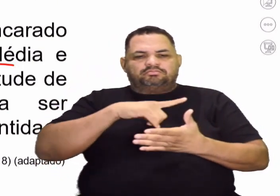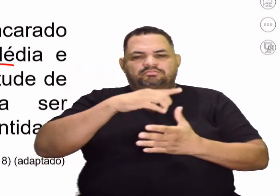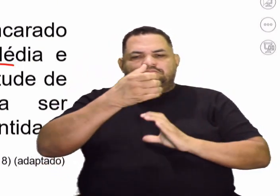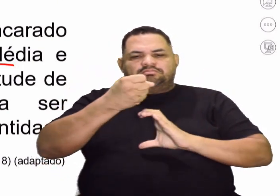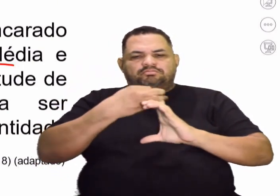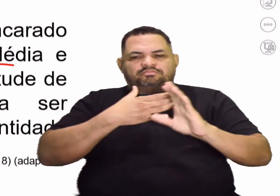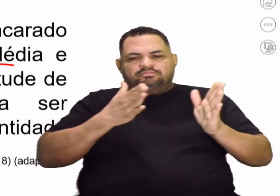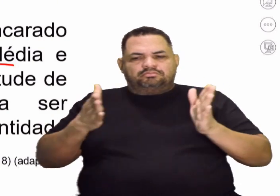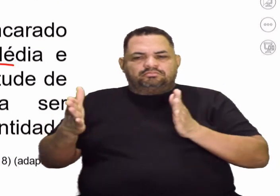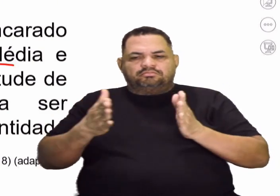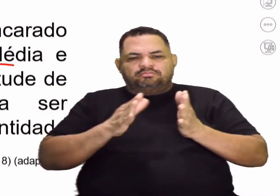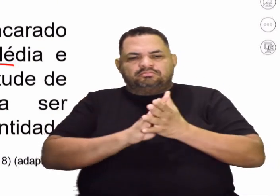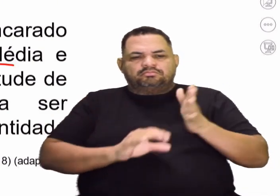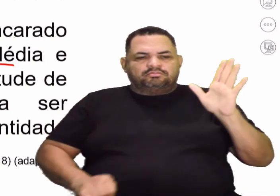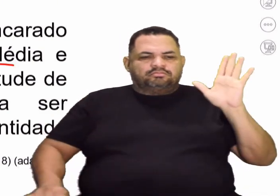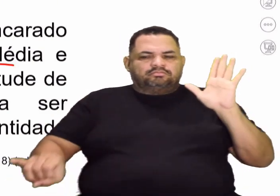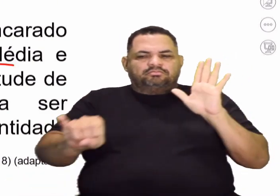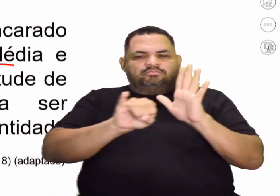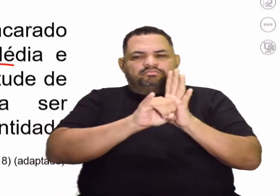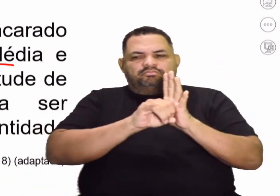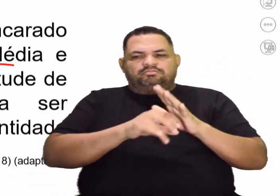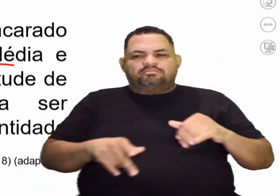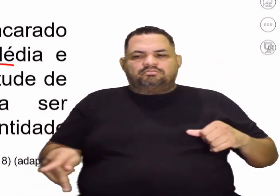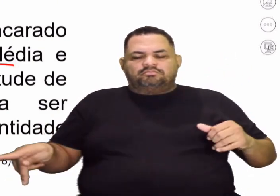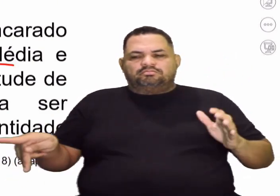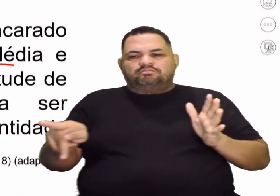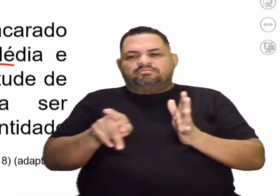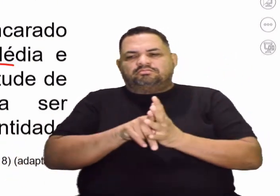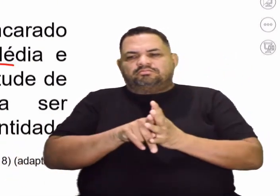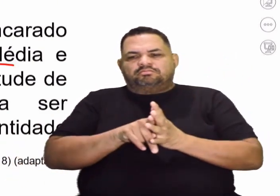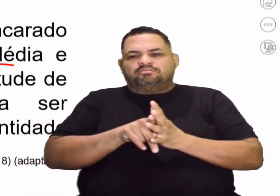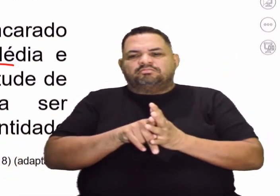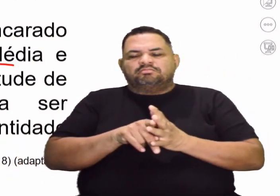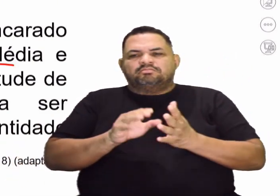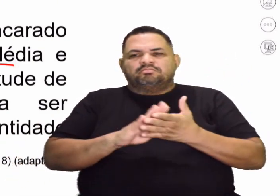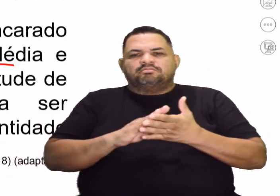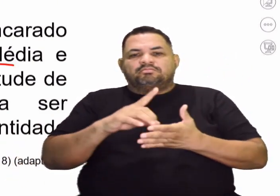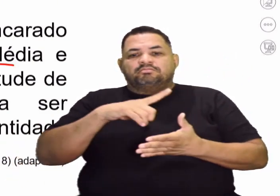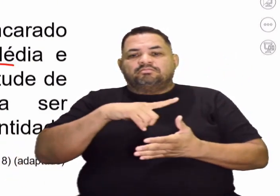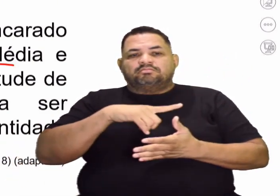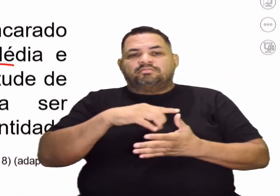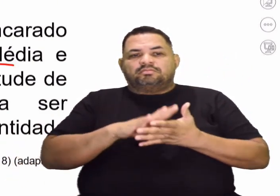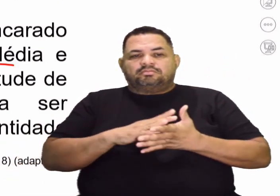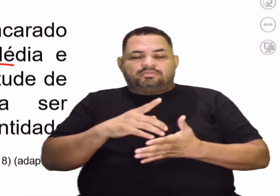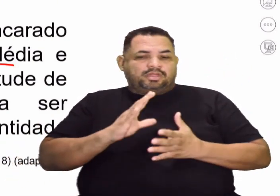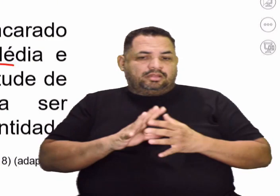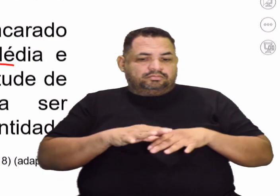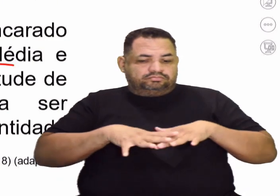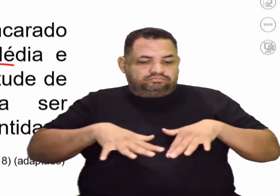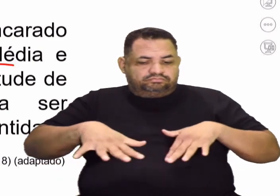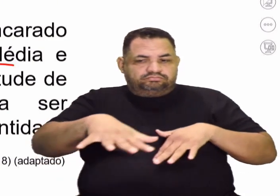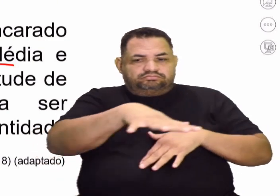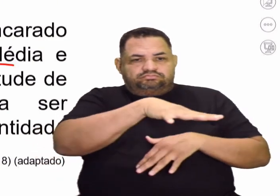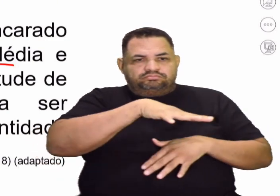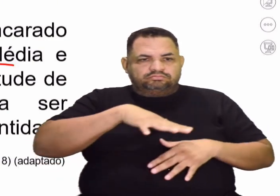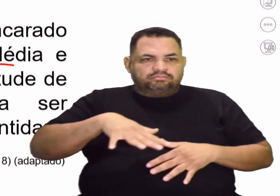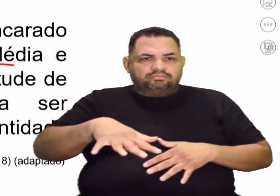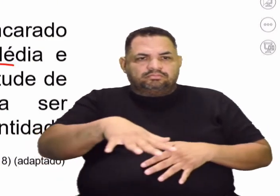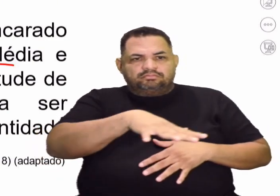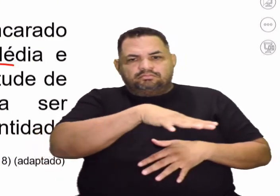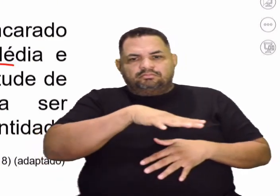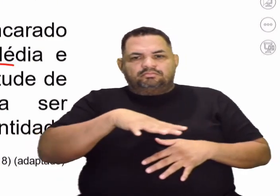caracterizado como um período de identidade própria. Então tá aí. Ele ganhou espaço, né? Ocupou o